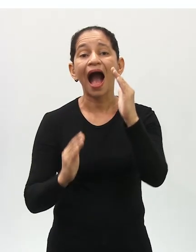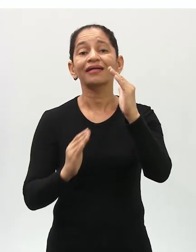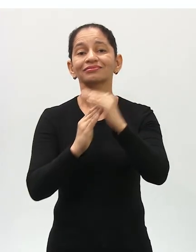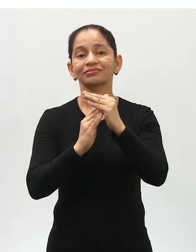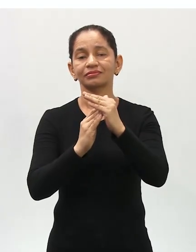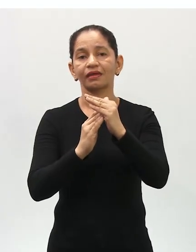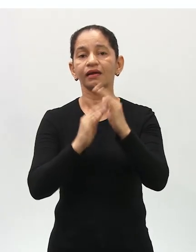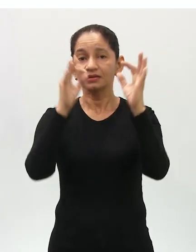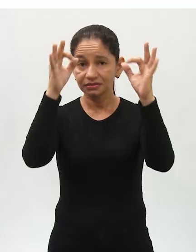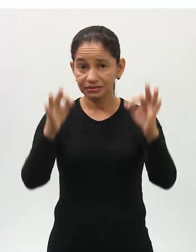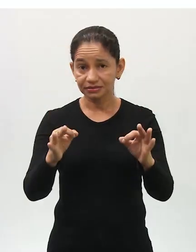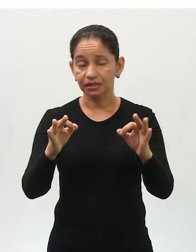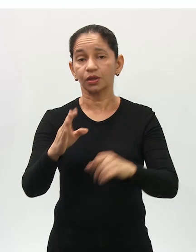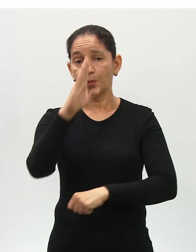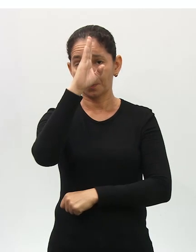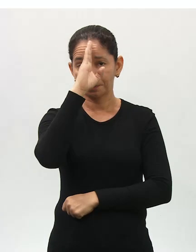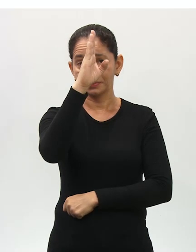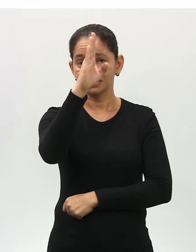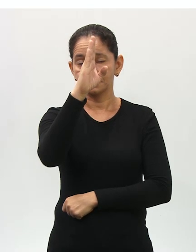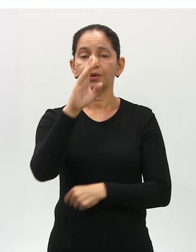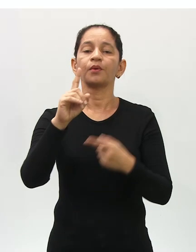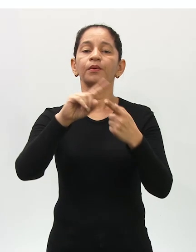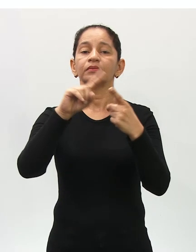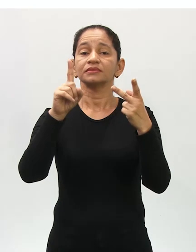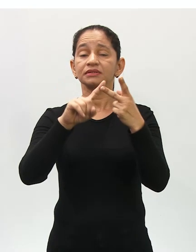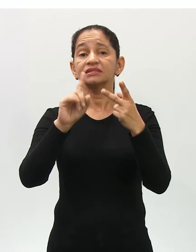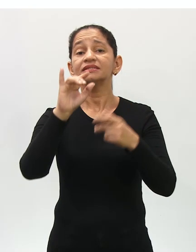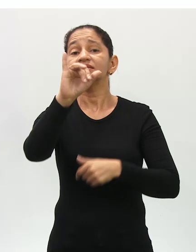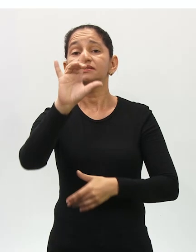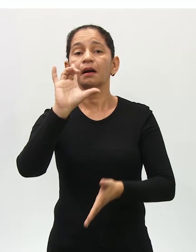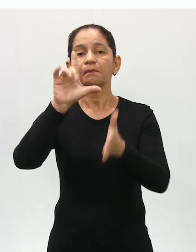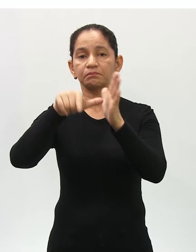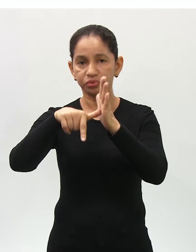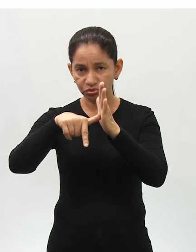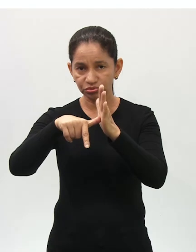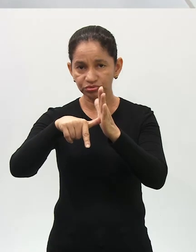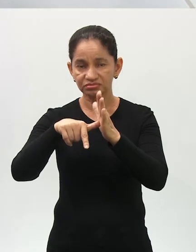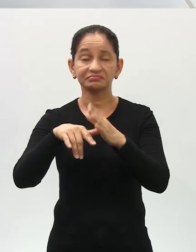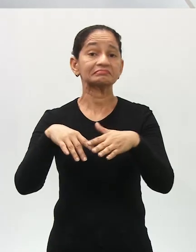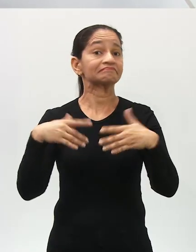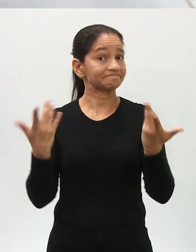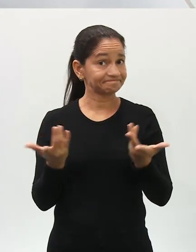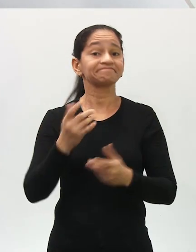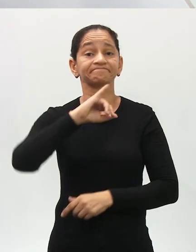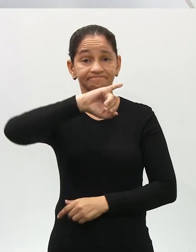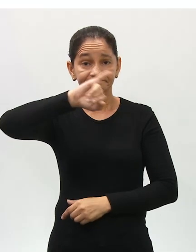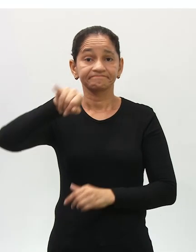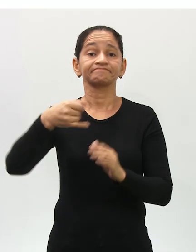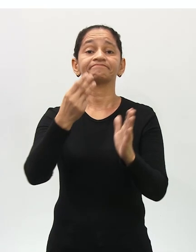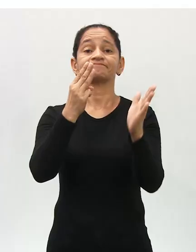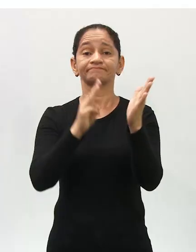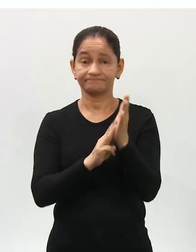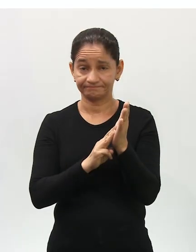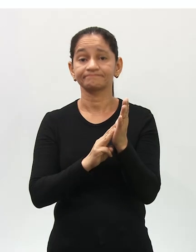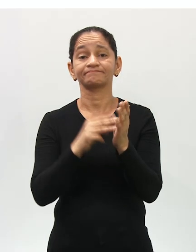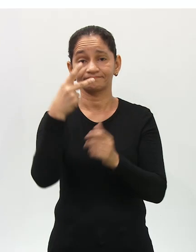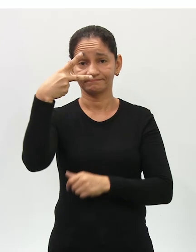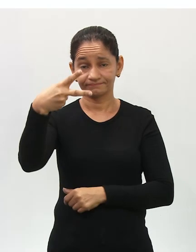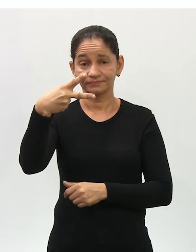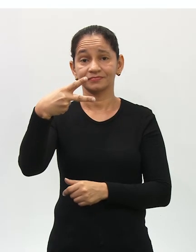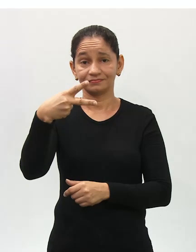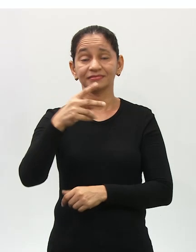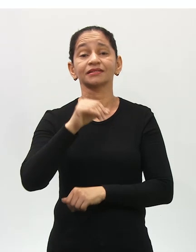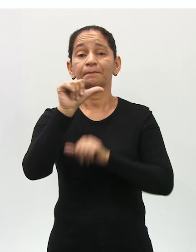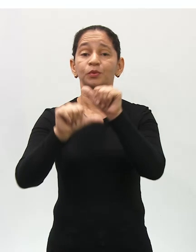vencimento, então vai ser o principal. Mas quando a gente atrasa uma conta, então a gente acaba pagando multas e juros.